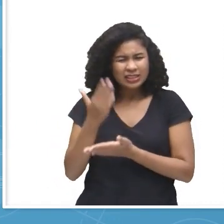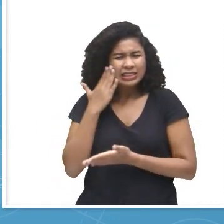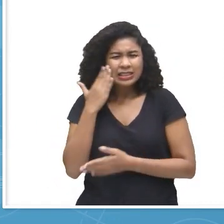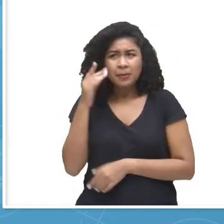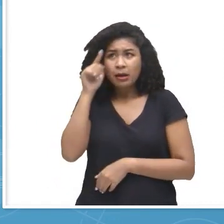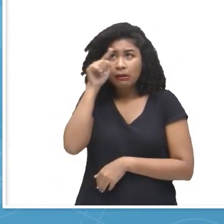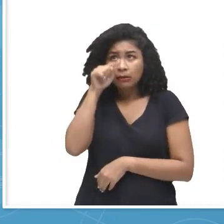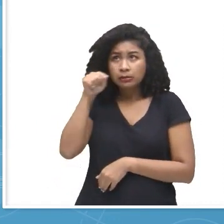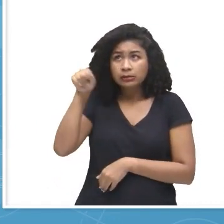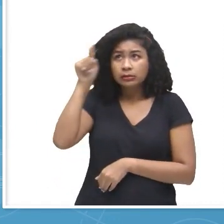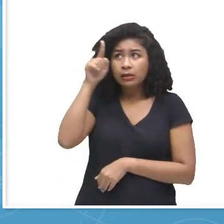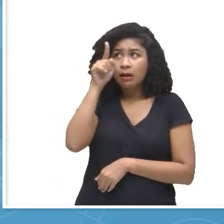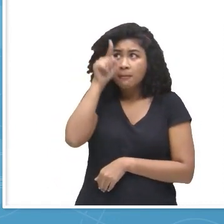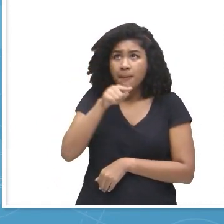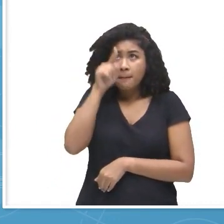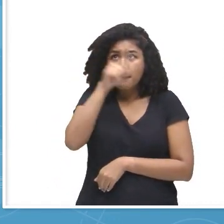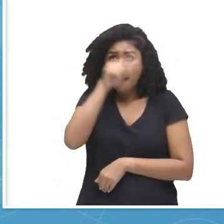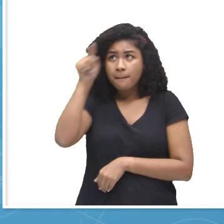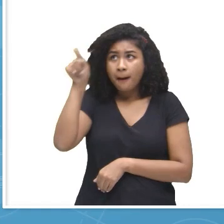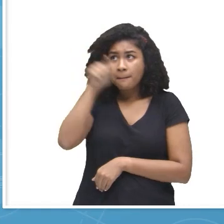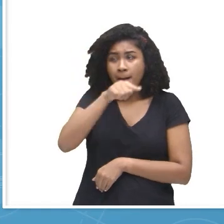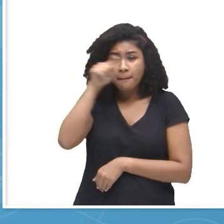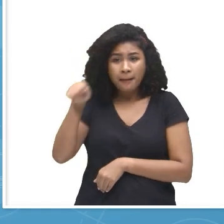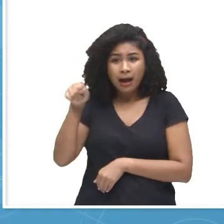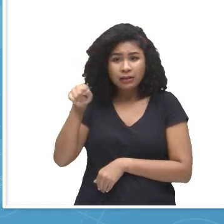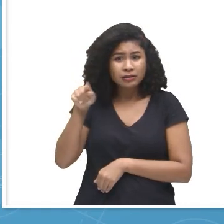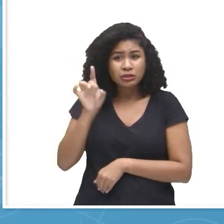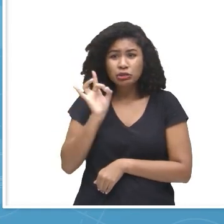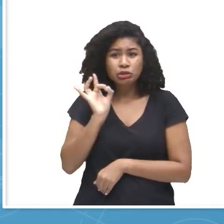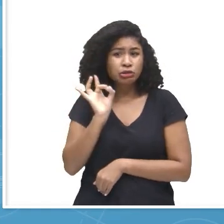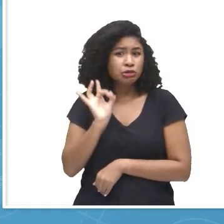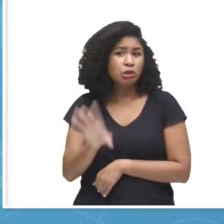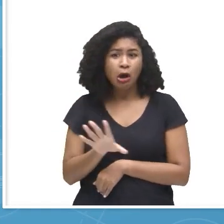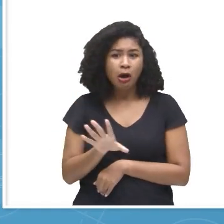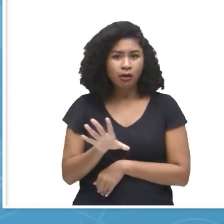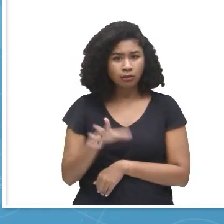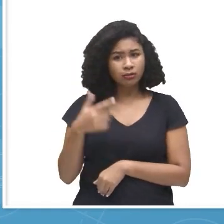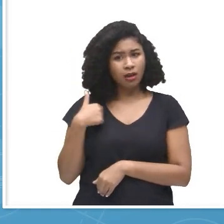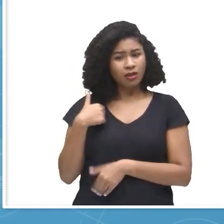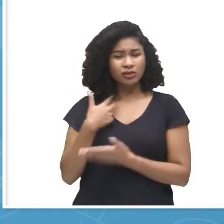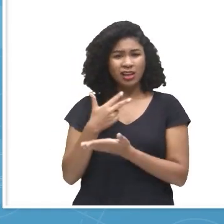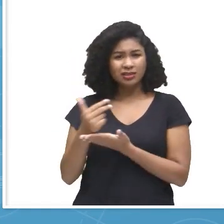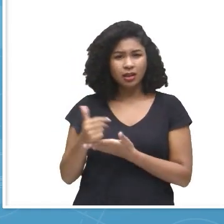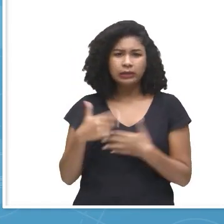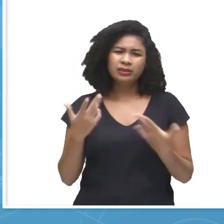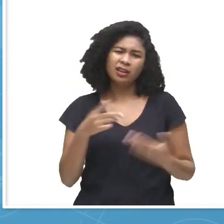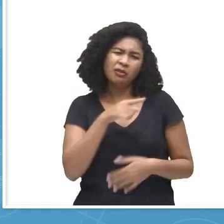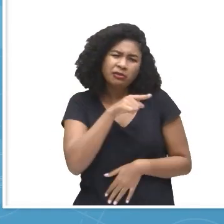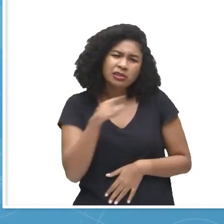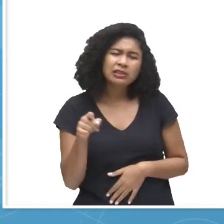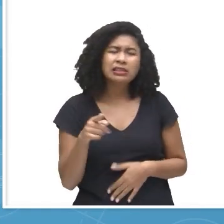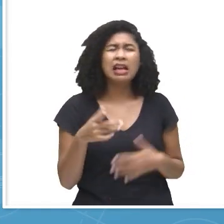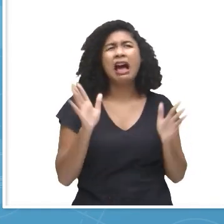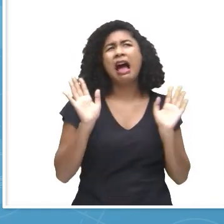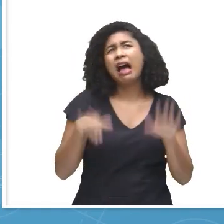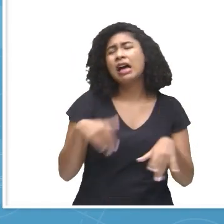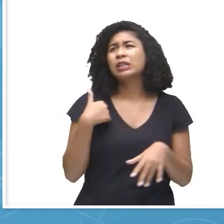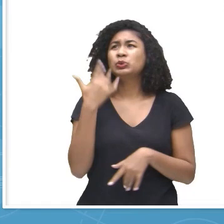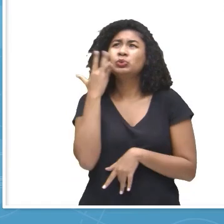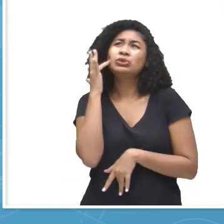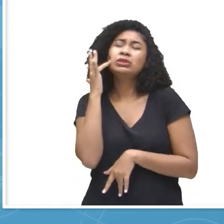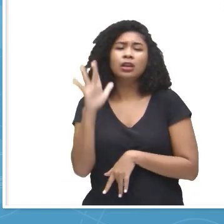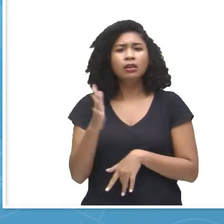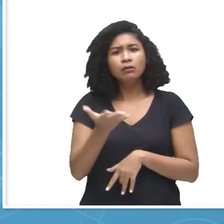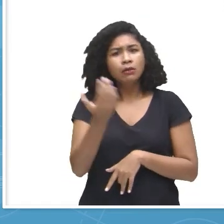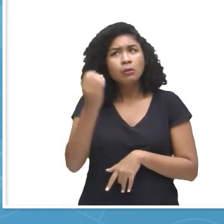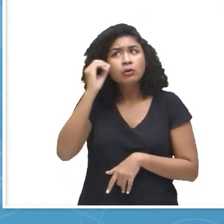uns palitinhos, o corpo, as pernas e os braços. Pois é, o meu nível de desenho é esse. Então, não tem essa de, eu não sei desenhar. Vamos